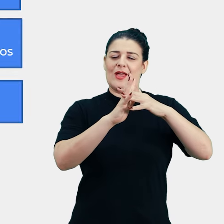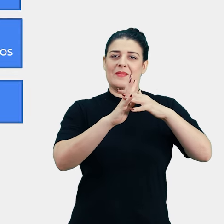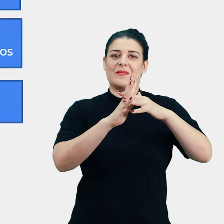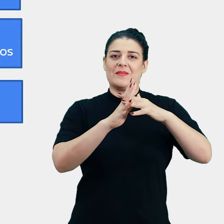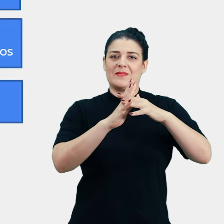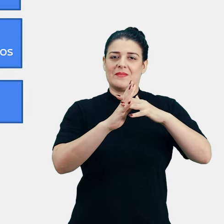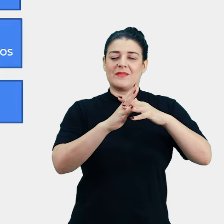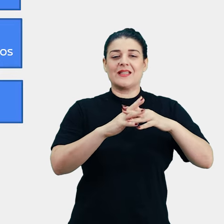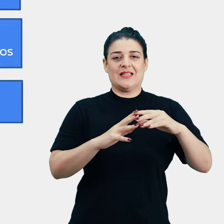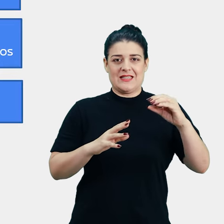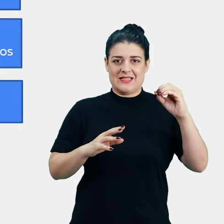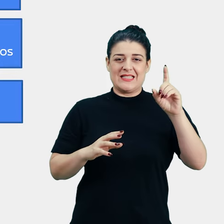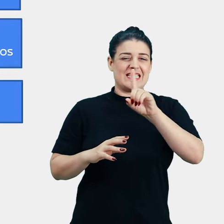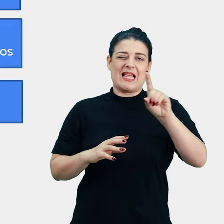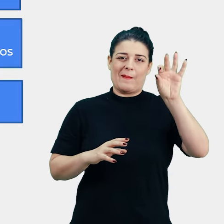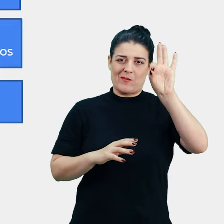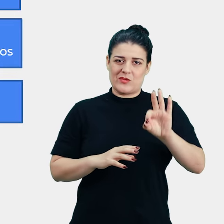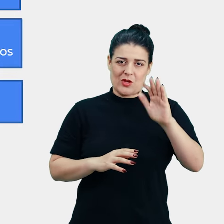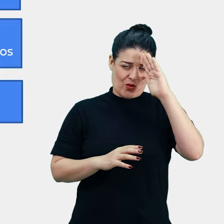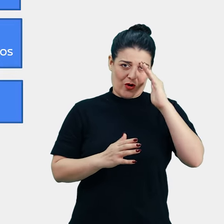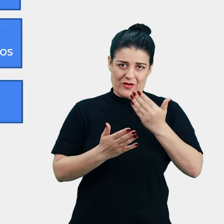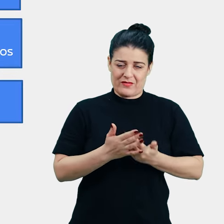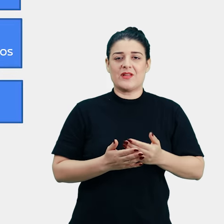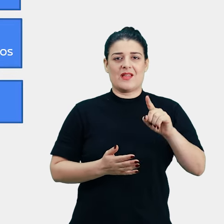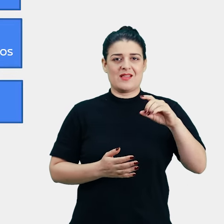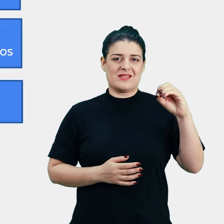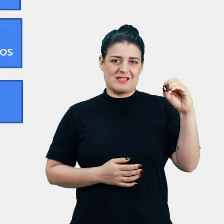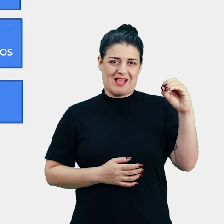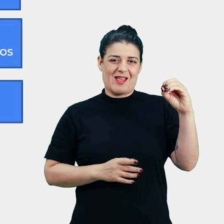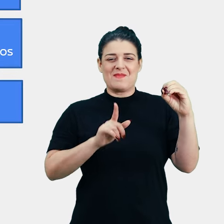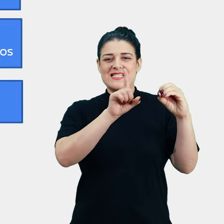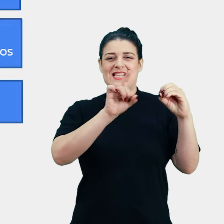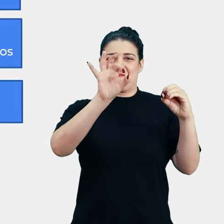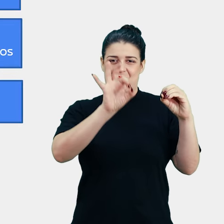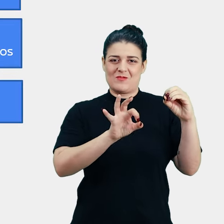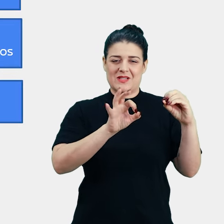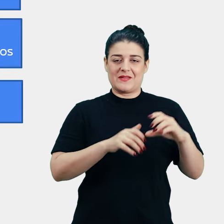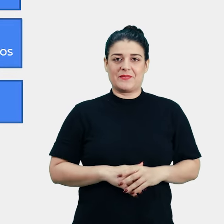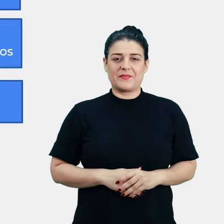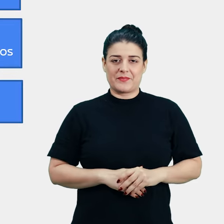máximo mesmo de confiança, 100%. Chama de nível 0, mas é 100%, tá?